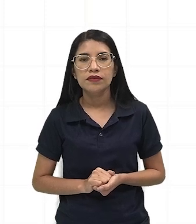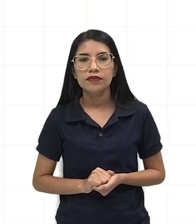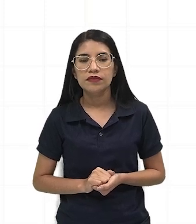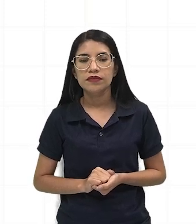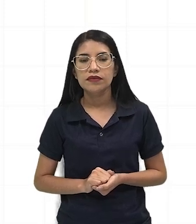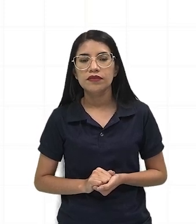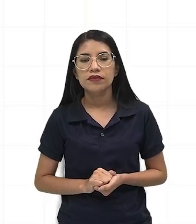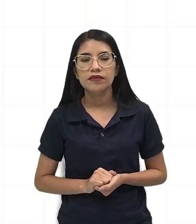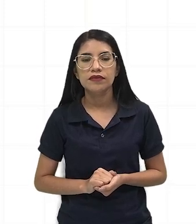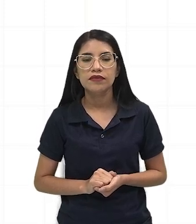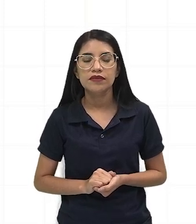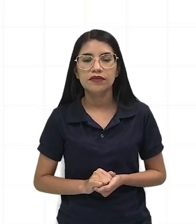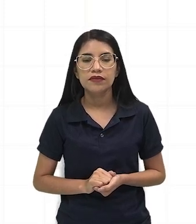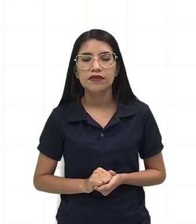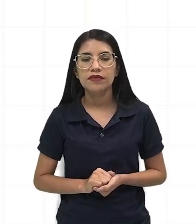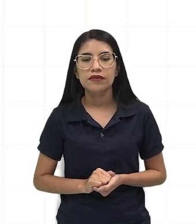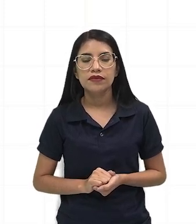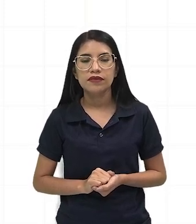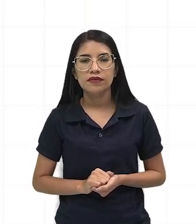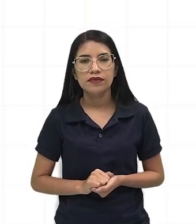9,3 mais